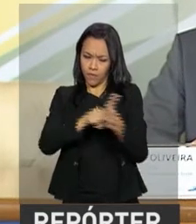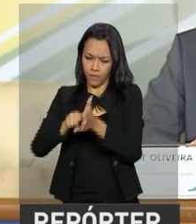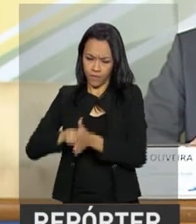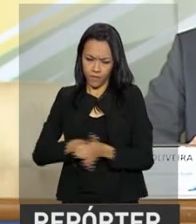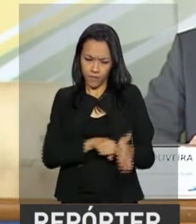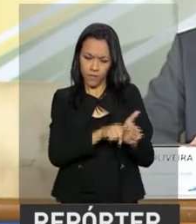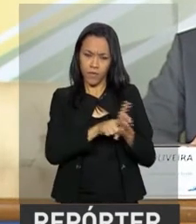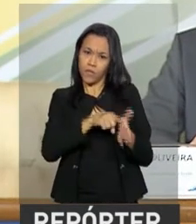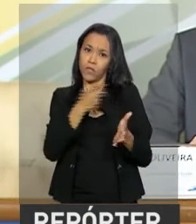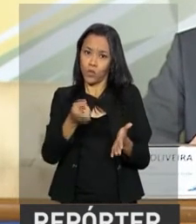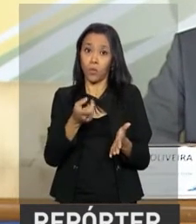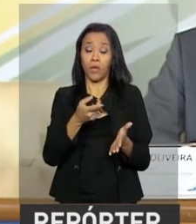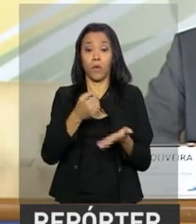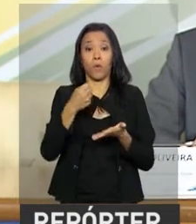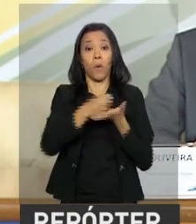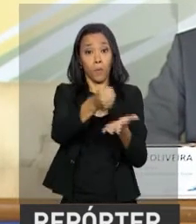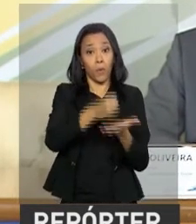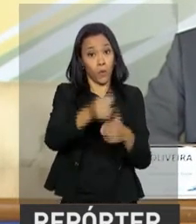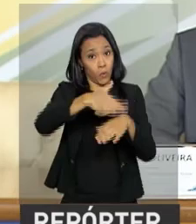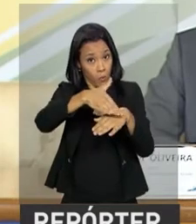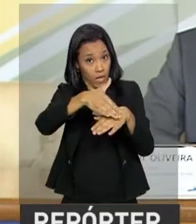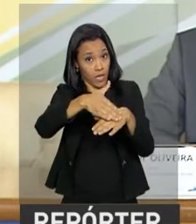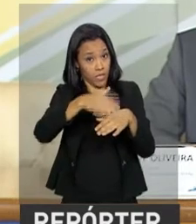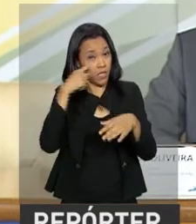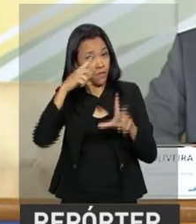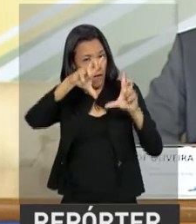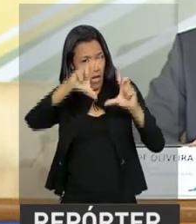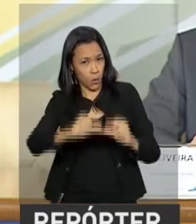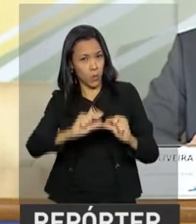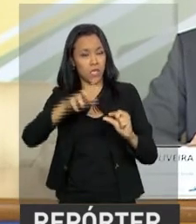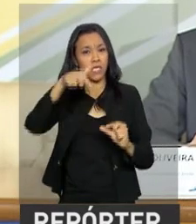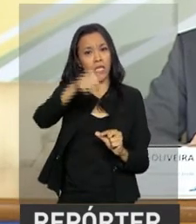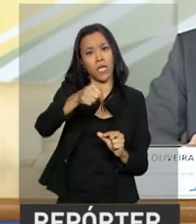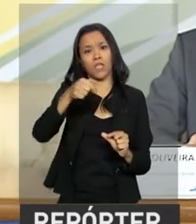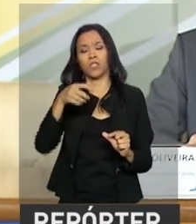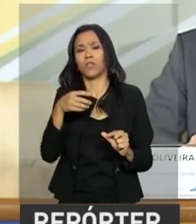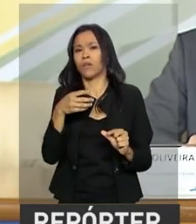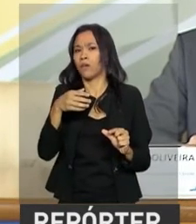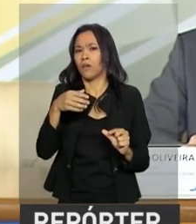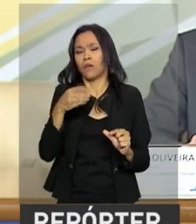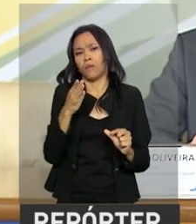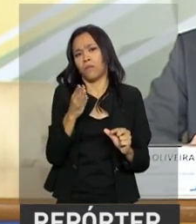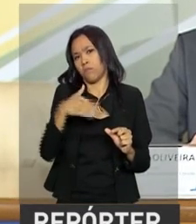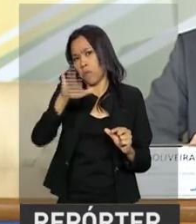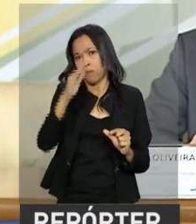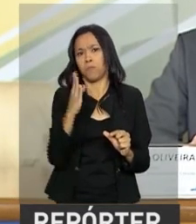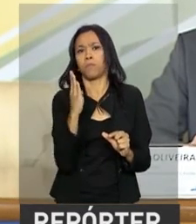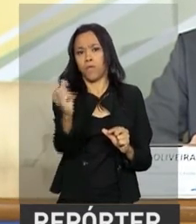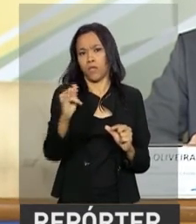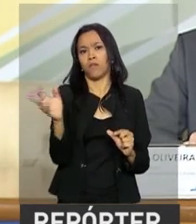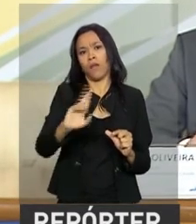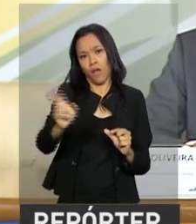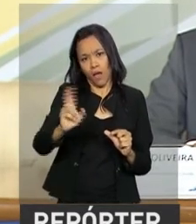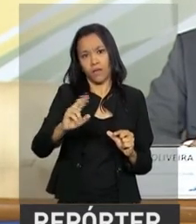do auxílio-doença, ter uma redução aí em torno de 6, 7 bilhões de reais na despesa pública.